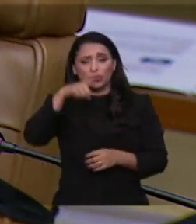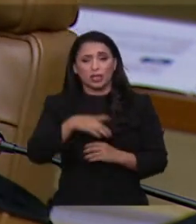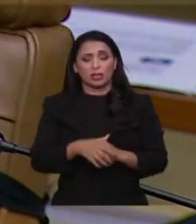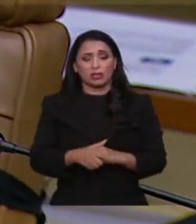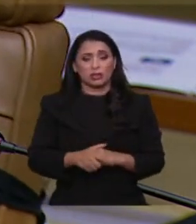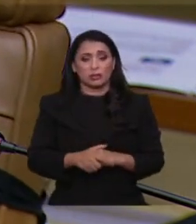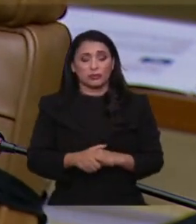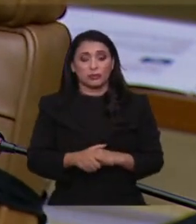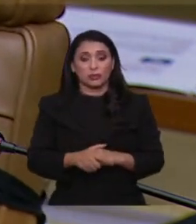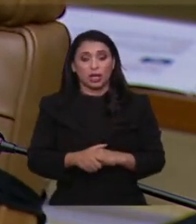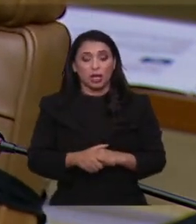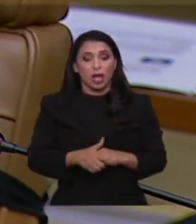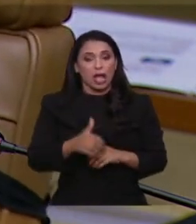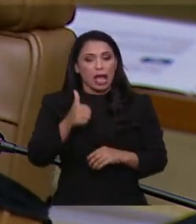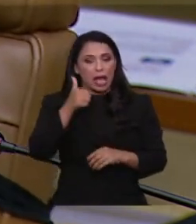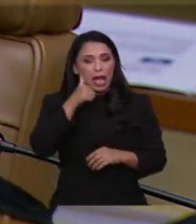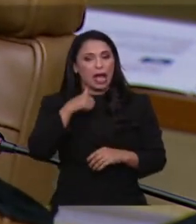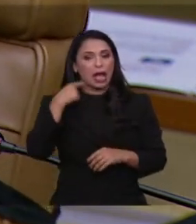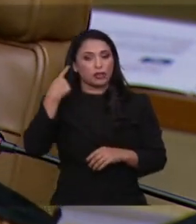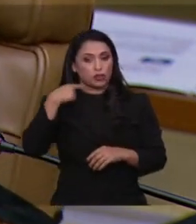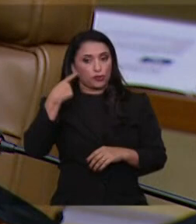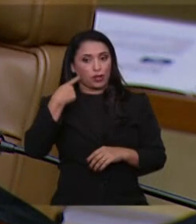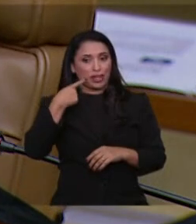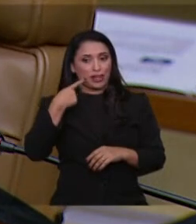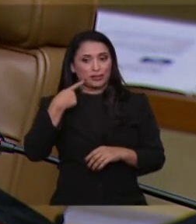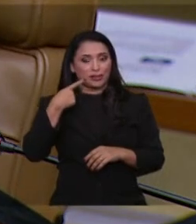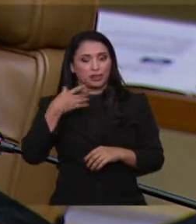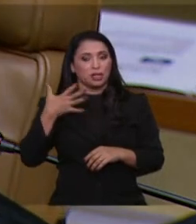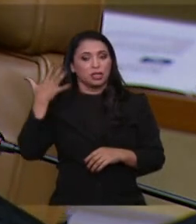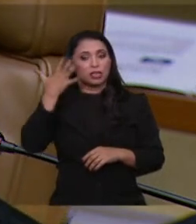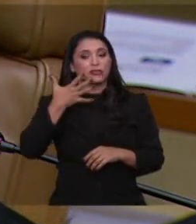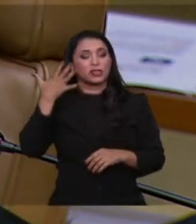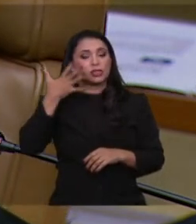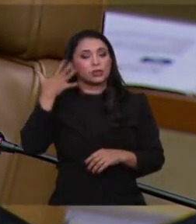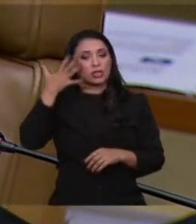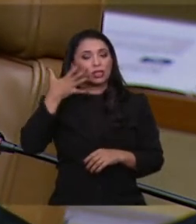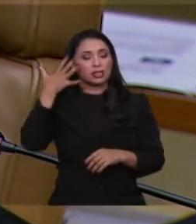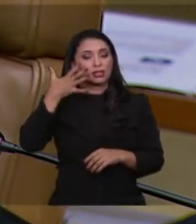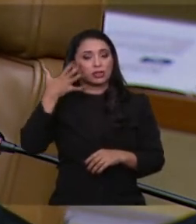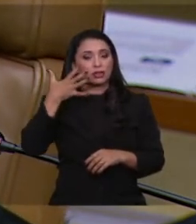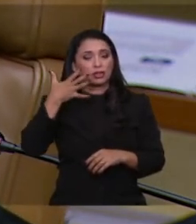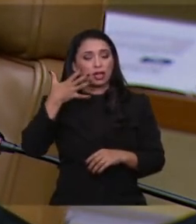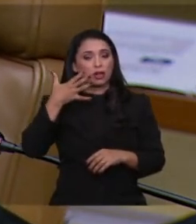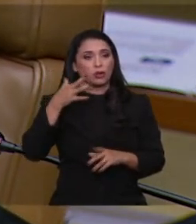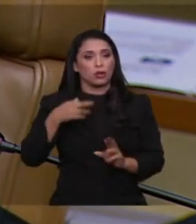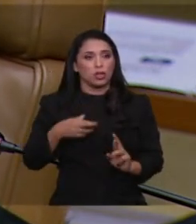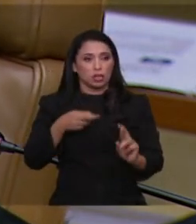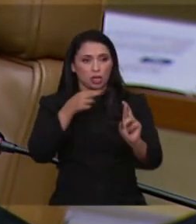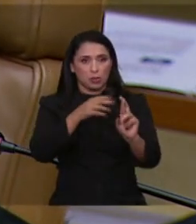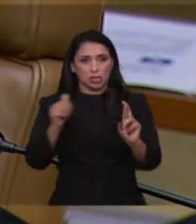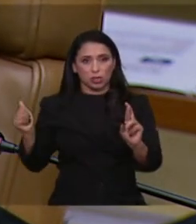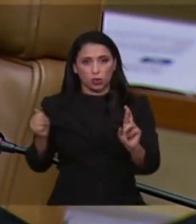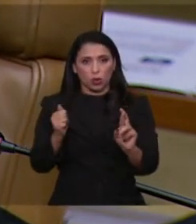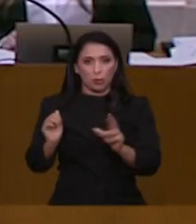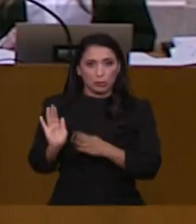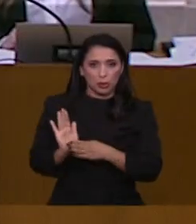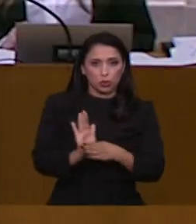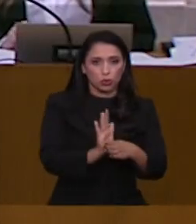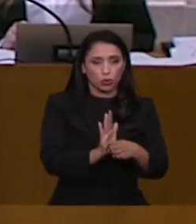A própria advogada que fez sua sustentação oral representando como amicus curiae apontou